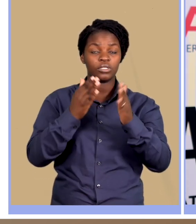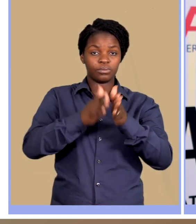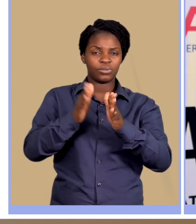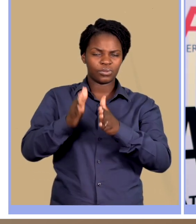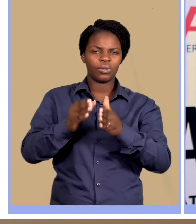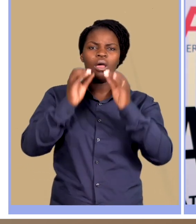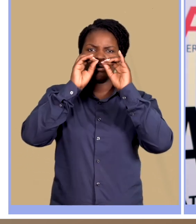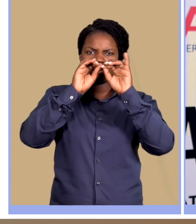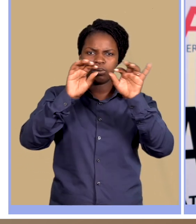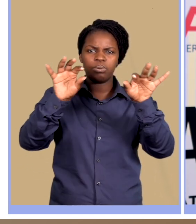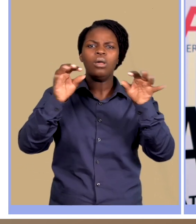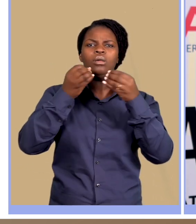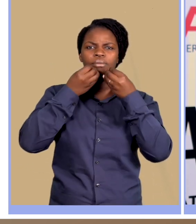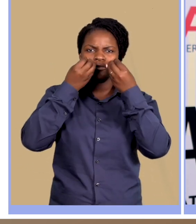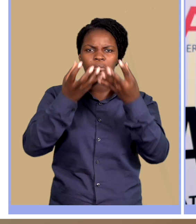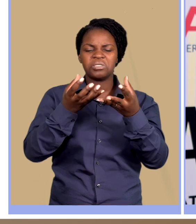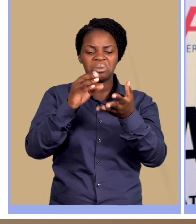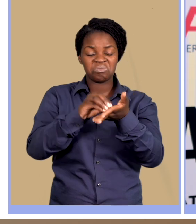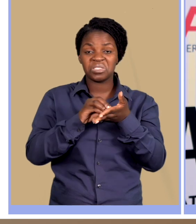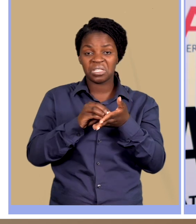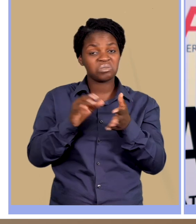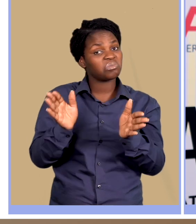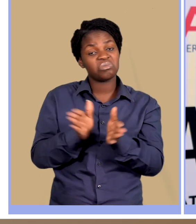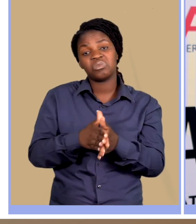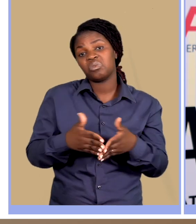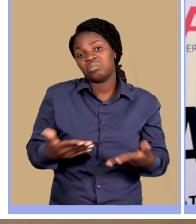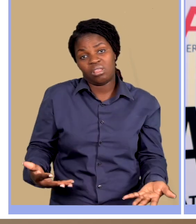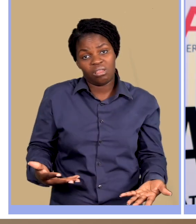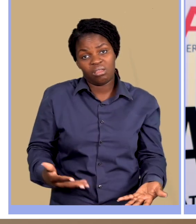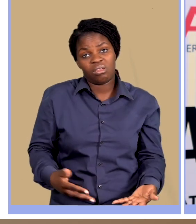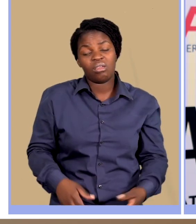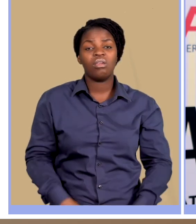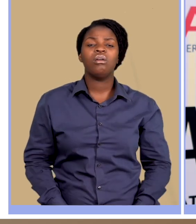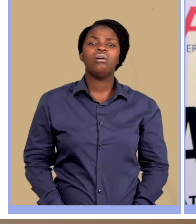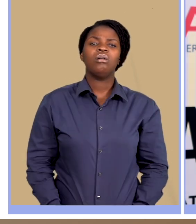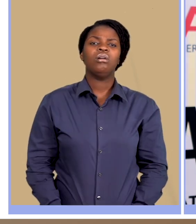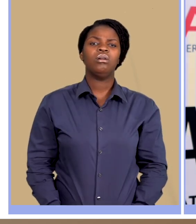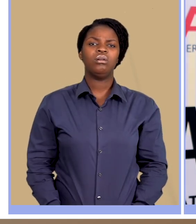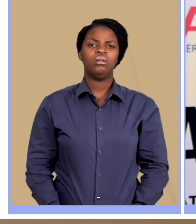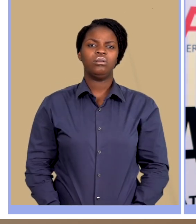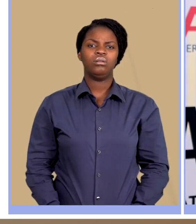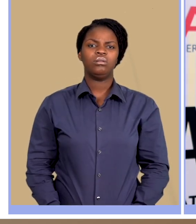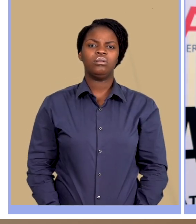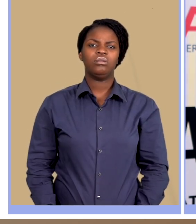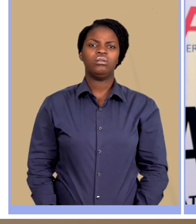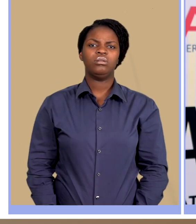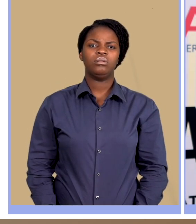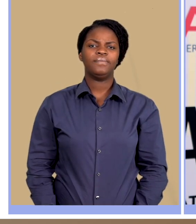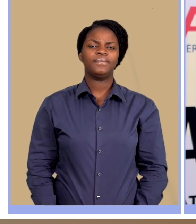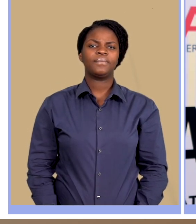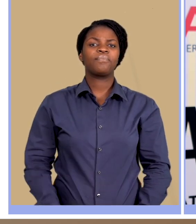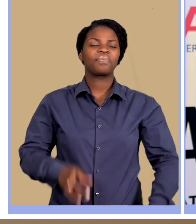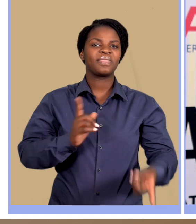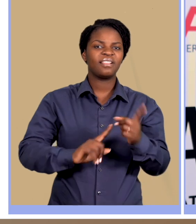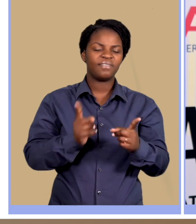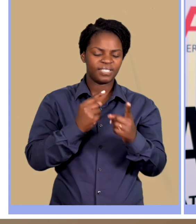a essas informações. Por exemplo, talvez é a questão da cultura moçambicana. Um